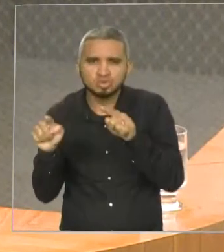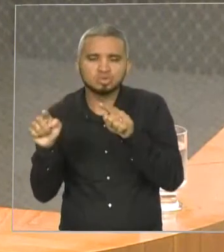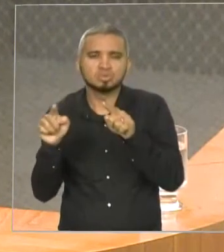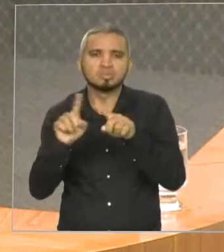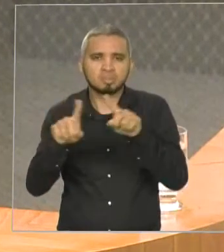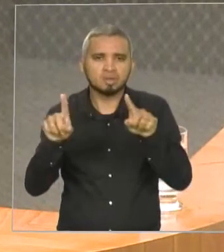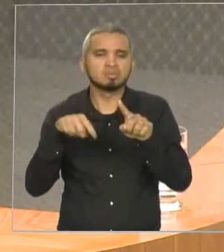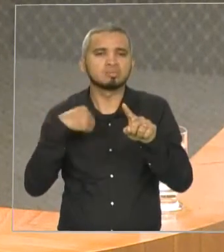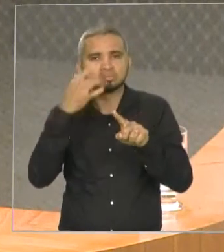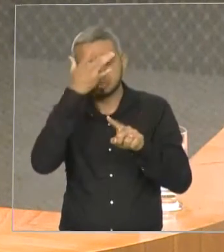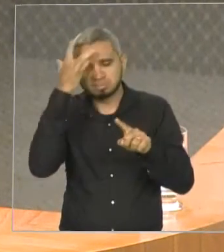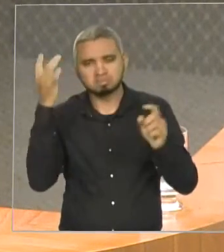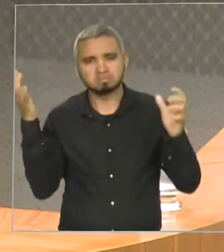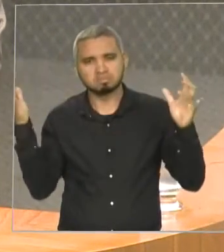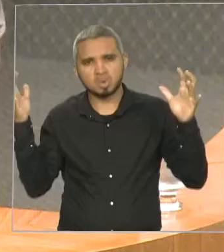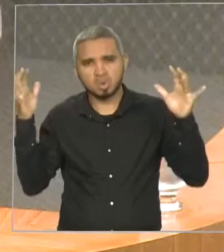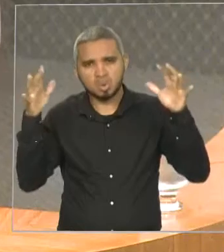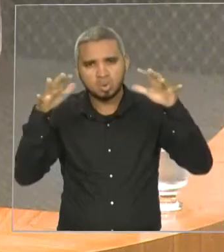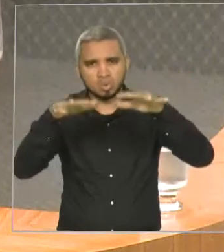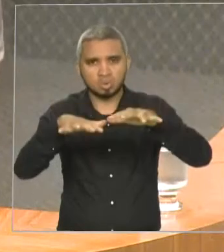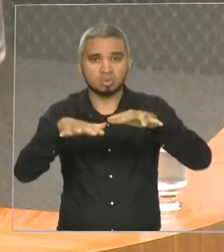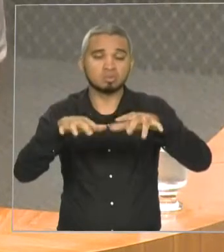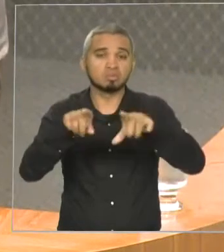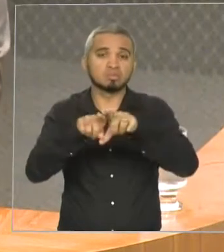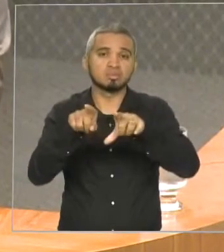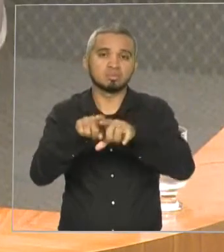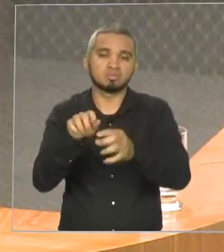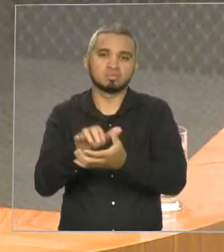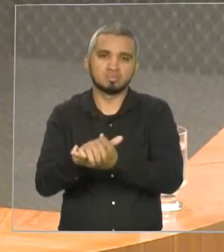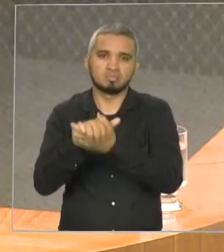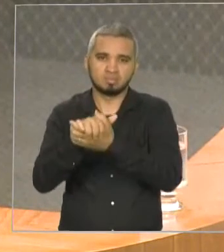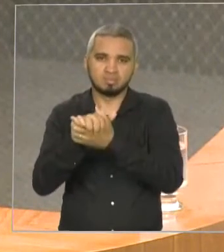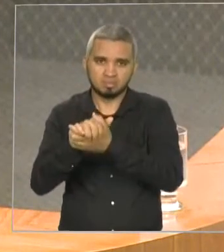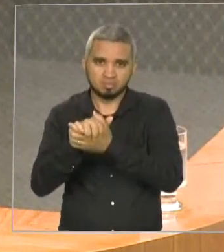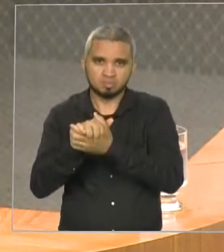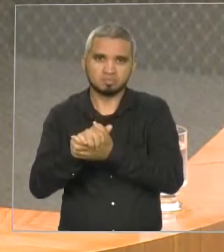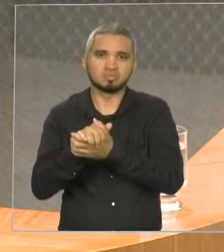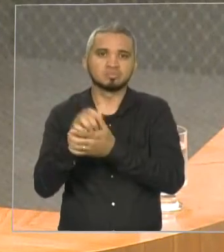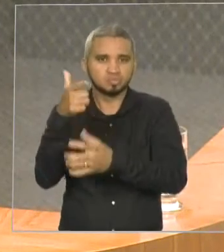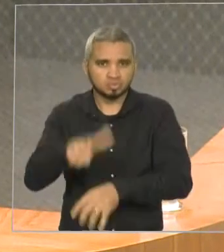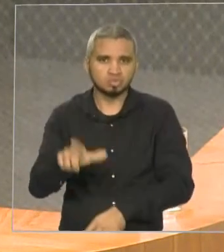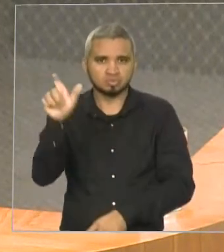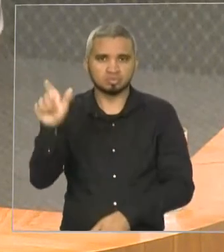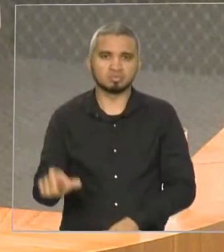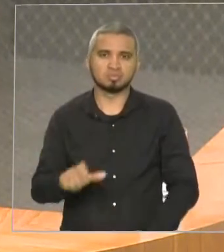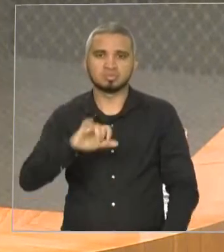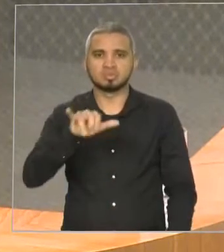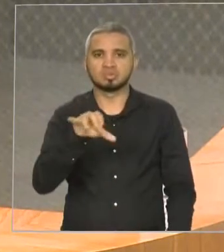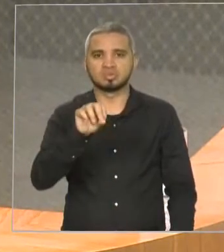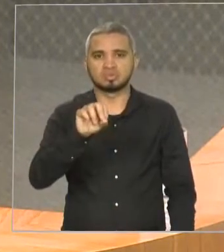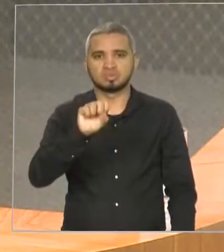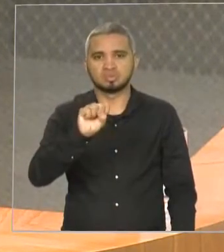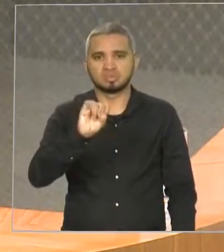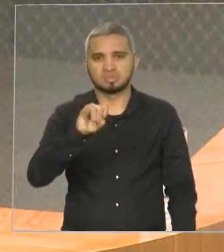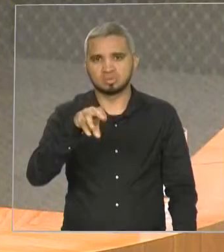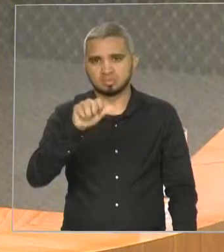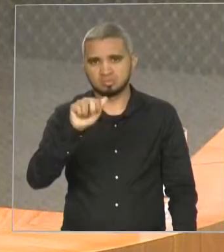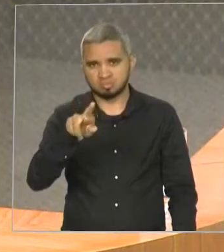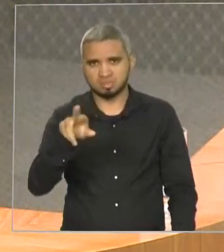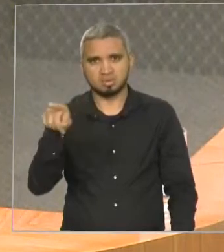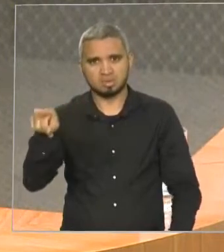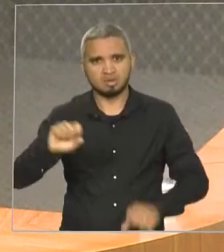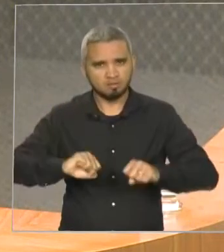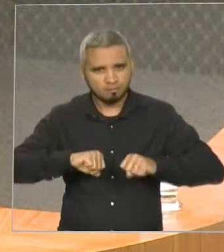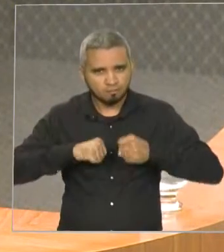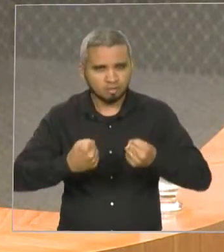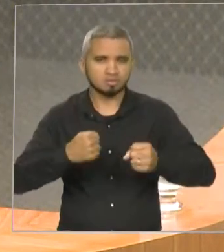quero parabenizar o deputado Josimar do Maranhãozinho mais uma vez pelo seu trabalho, pelo seu empenho, pela sua